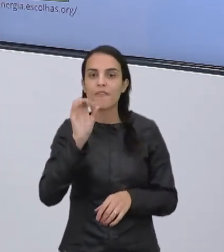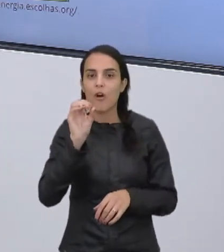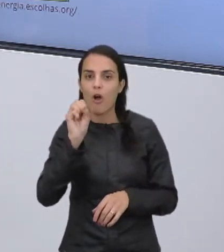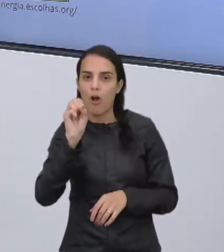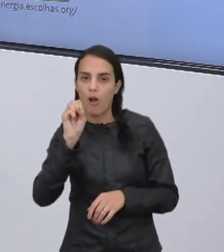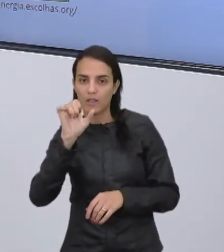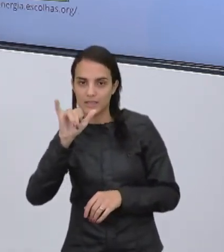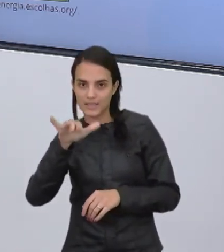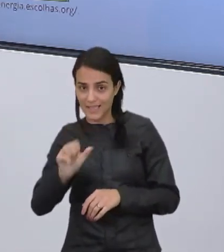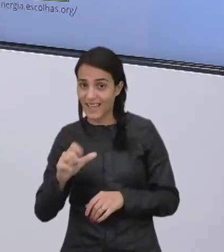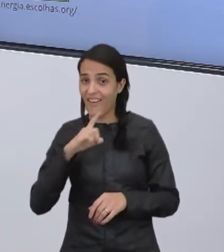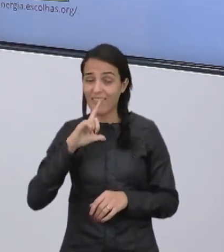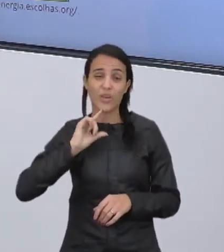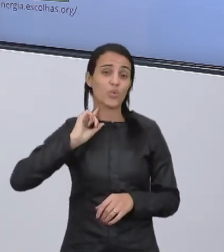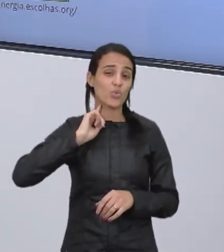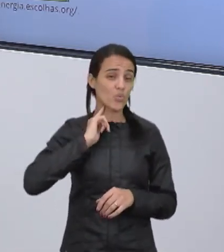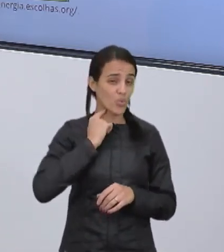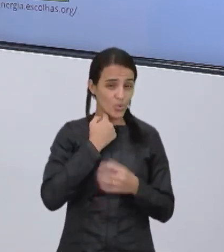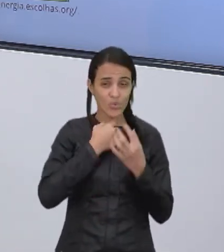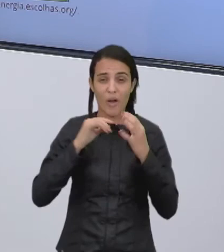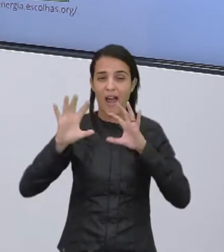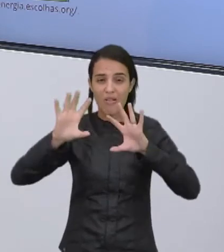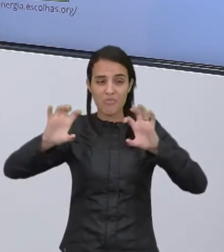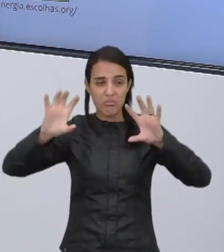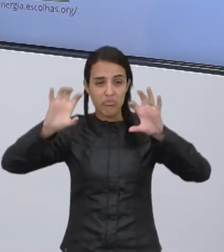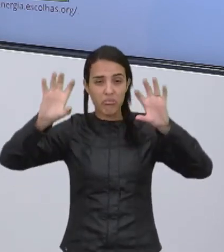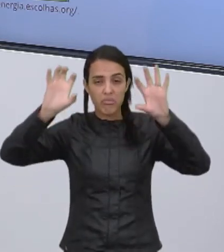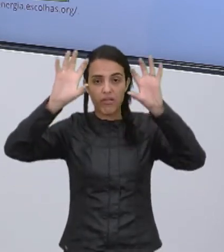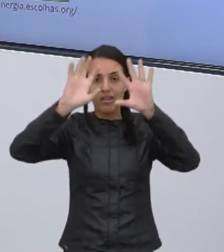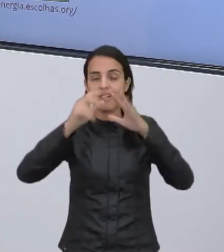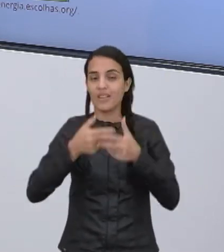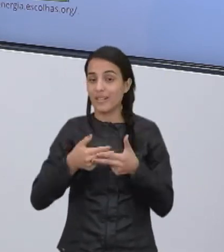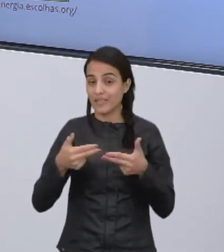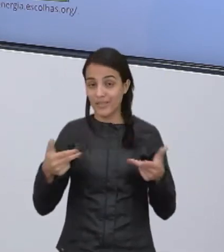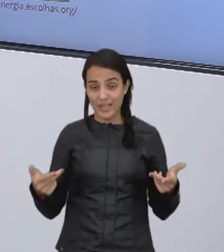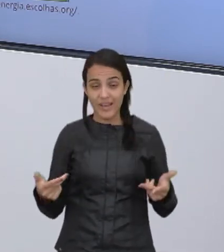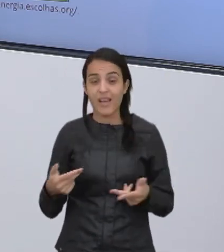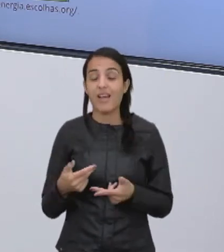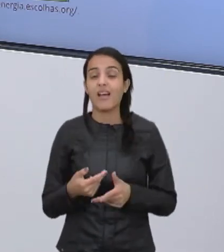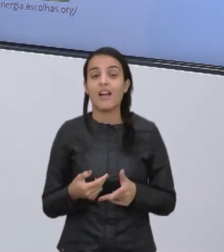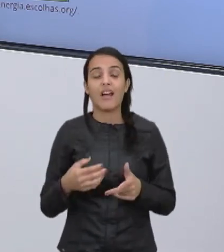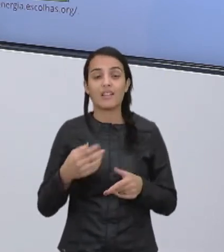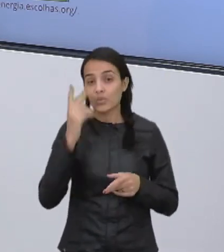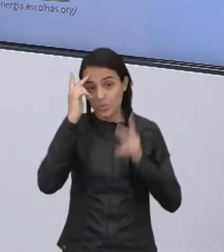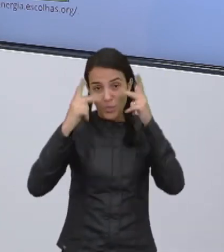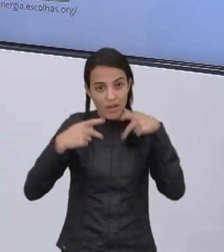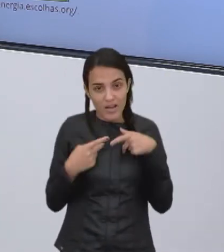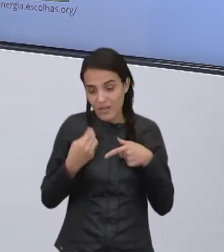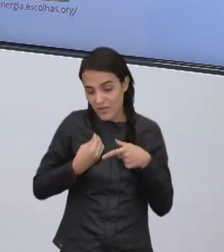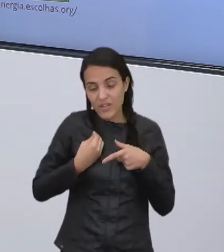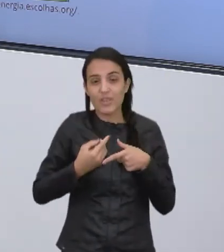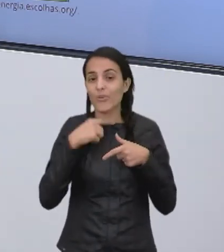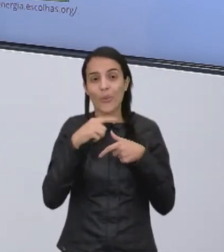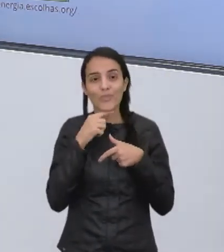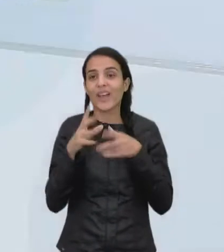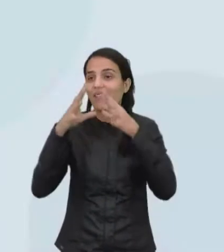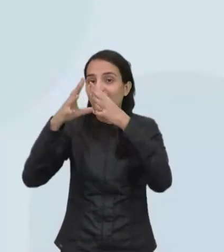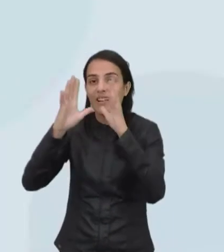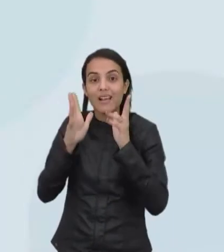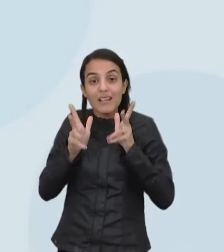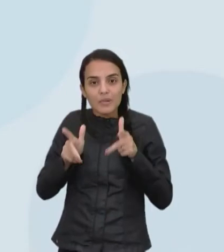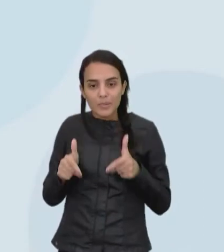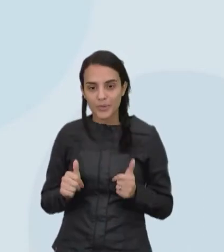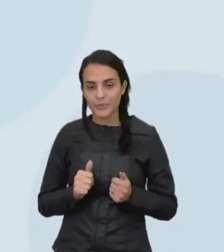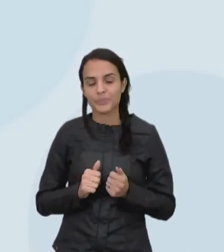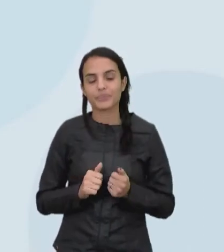gases poluentes que ficam aí mais carbono do que os seres vivos conseguem retirar. Tá bom? Então vamos ver aqui como funciona. Ó, de novo